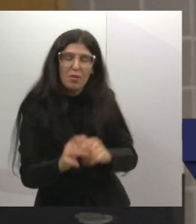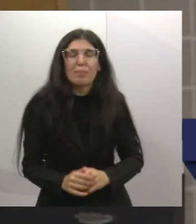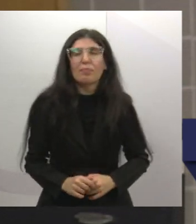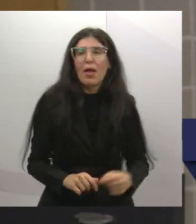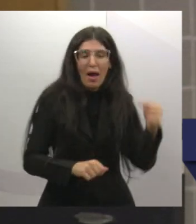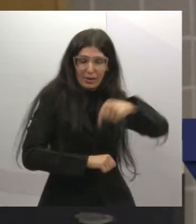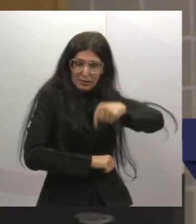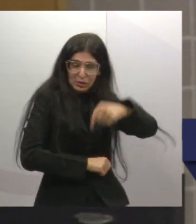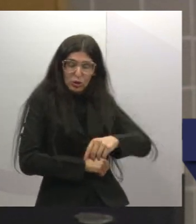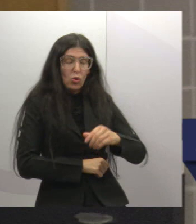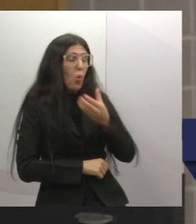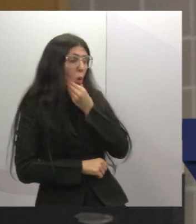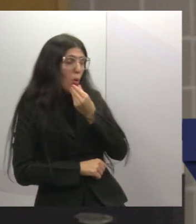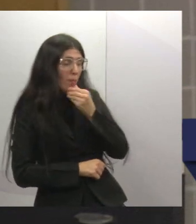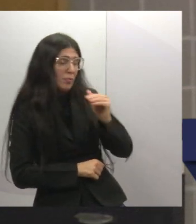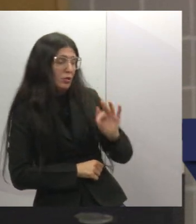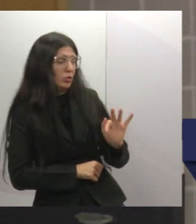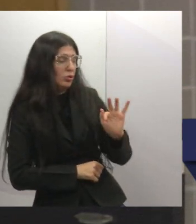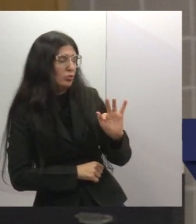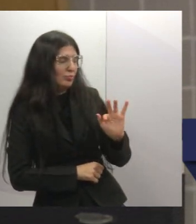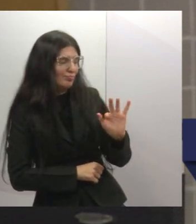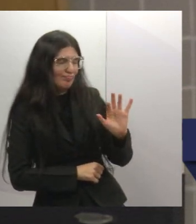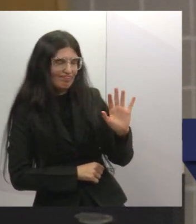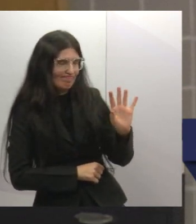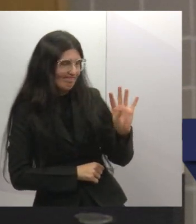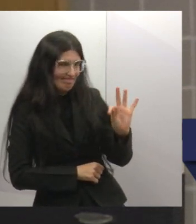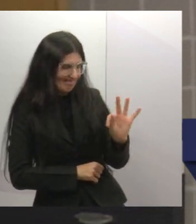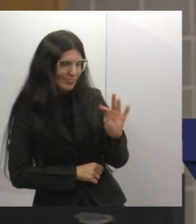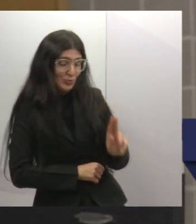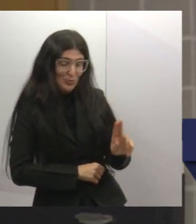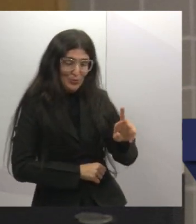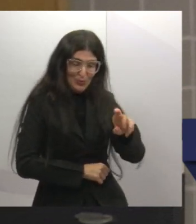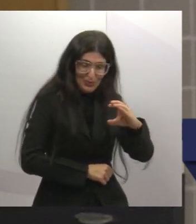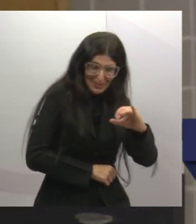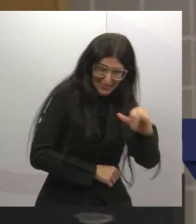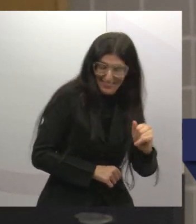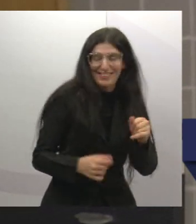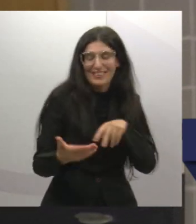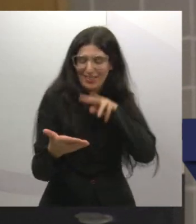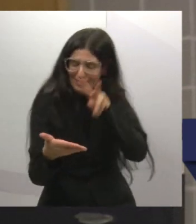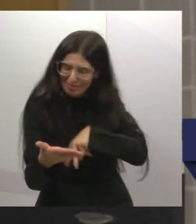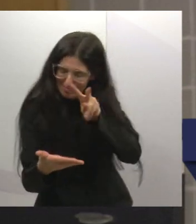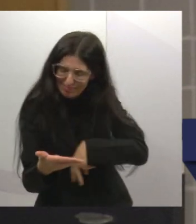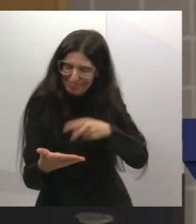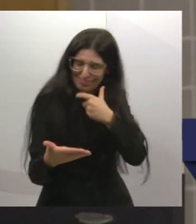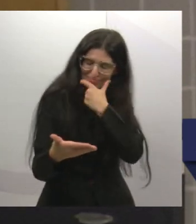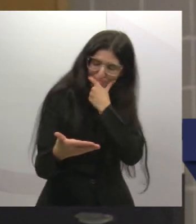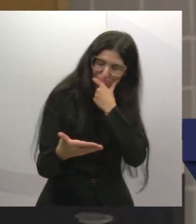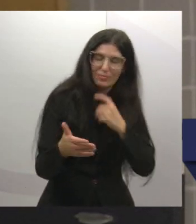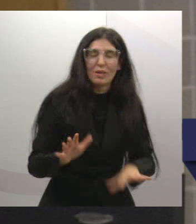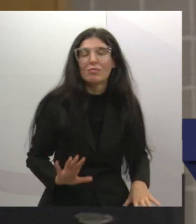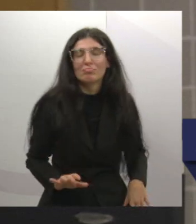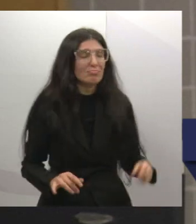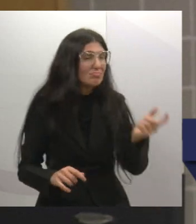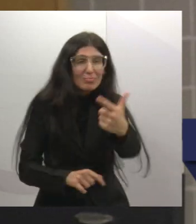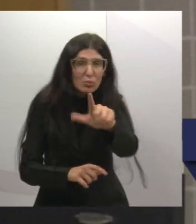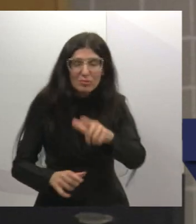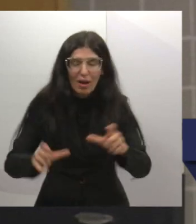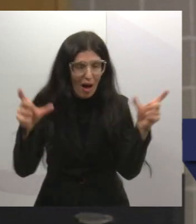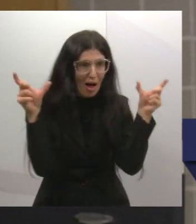ficam ativamente identificando os alertas e resolvem. Então, não teve nenhum alerta nesse sentido